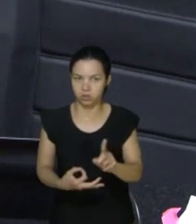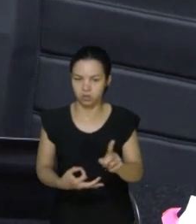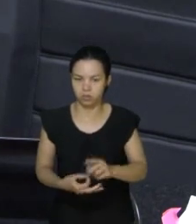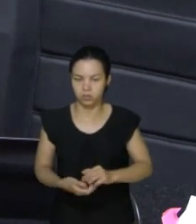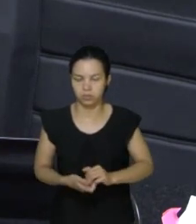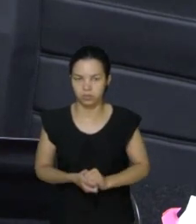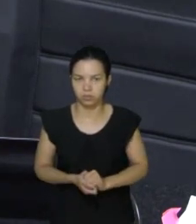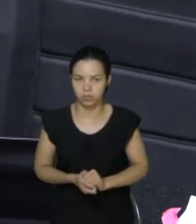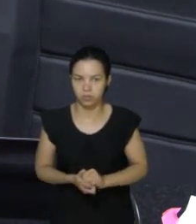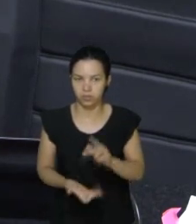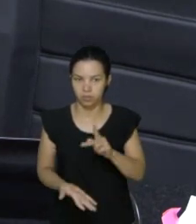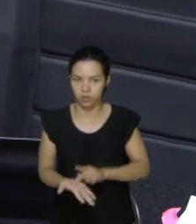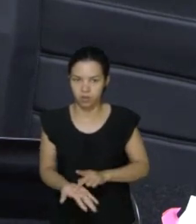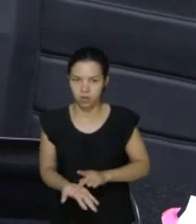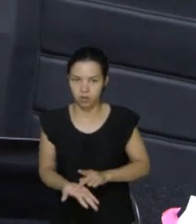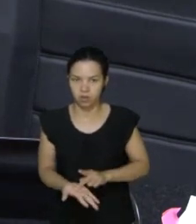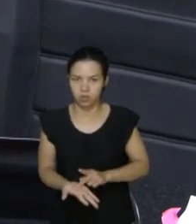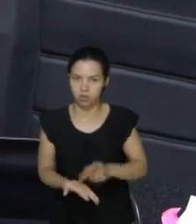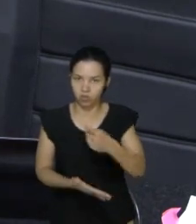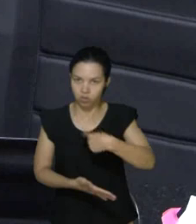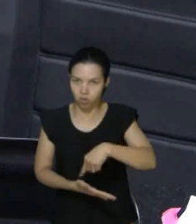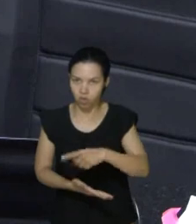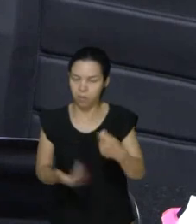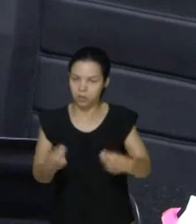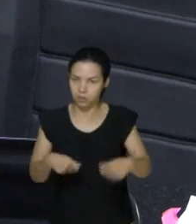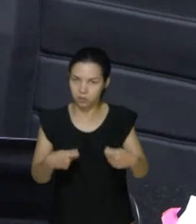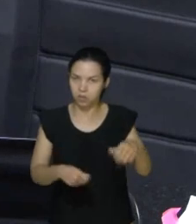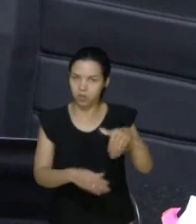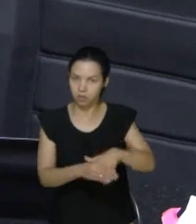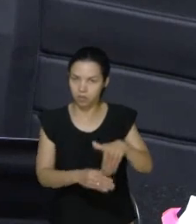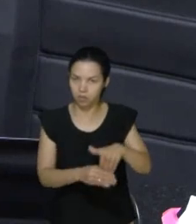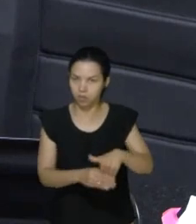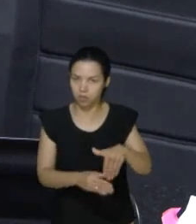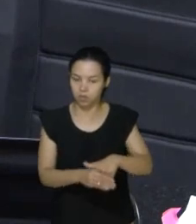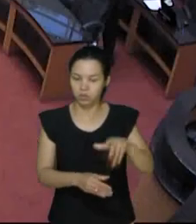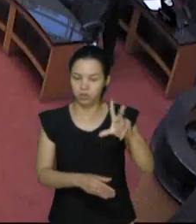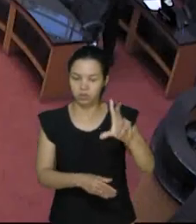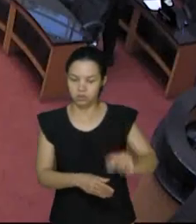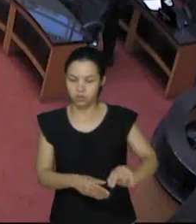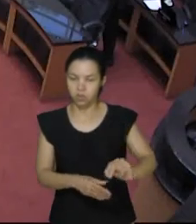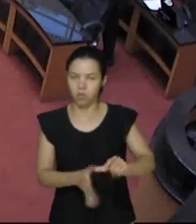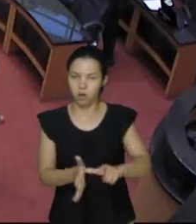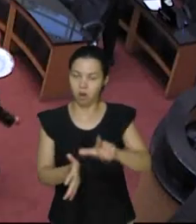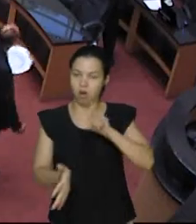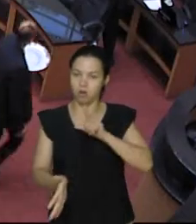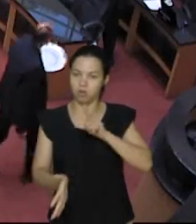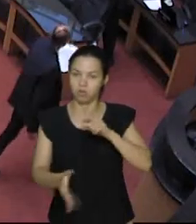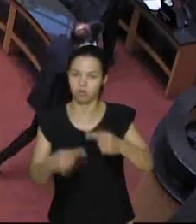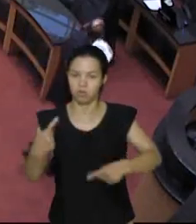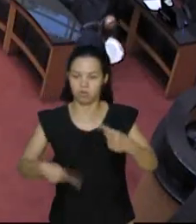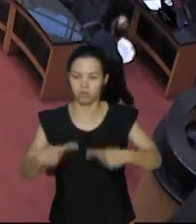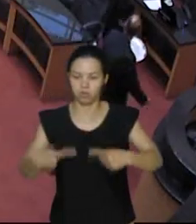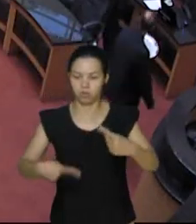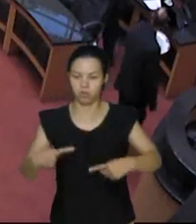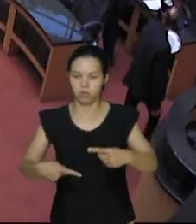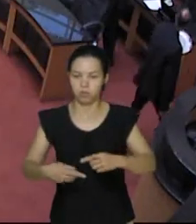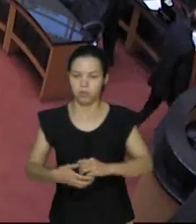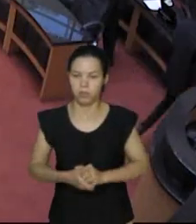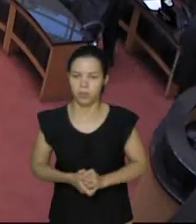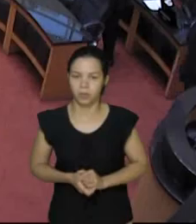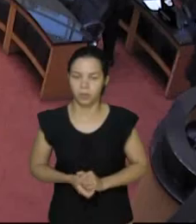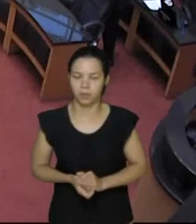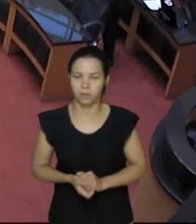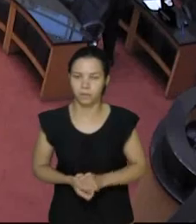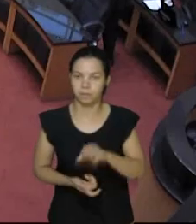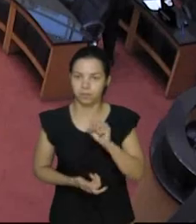Não é verdade? Nós teríamos que ter votado não, antes mesmo de discutir. Se eu não houvesse a presença